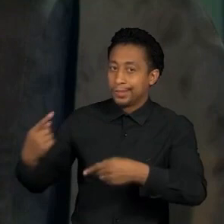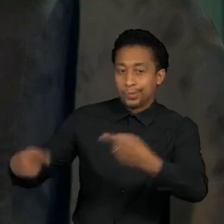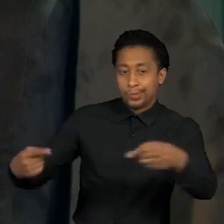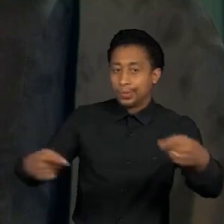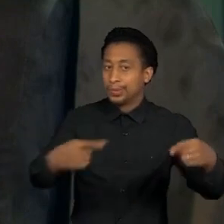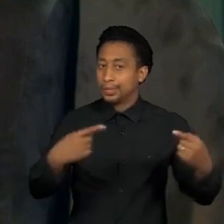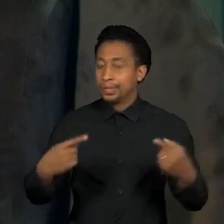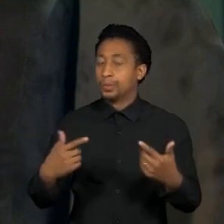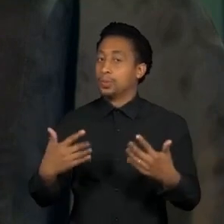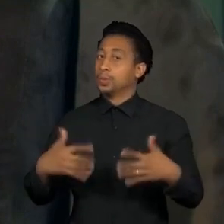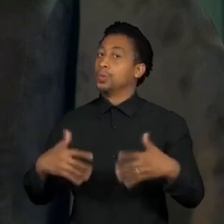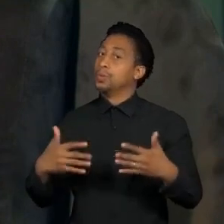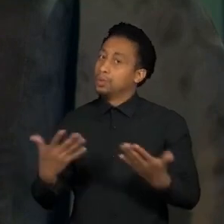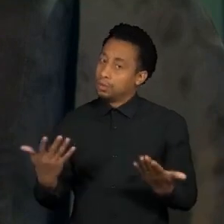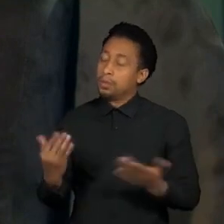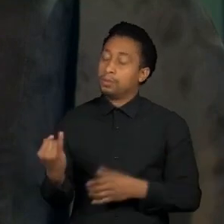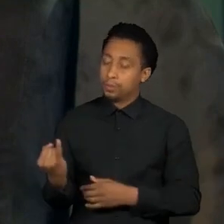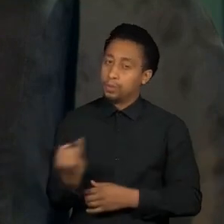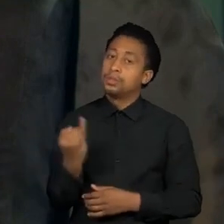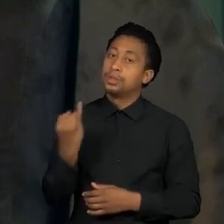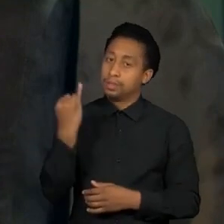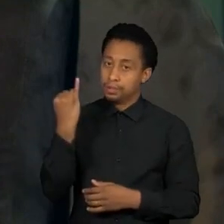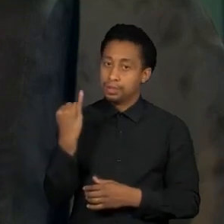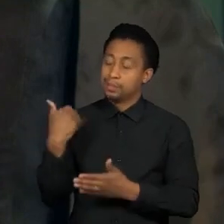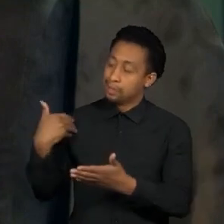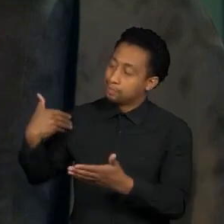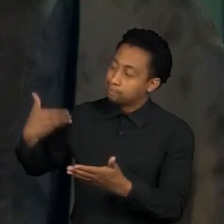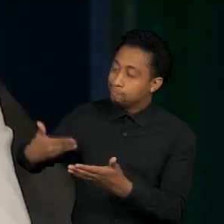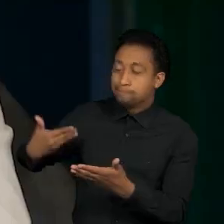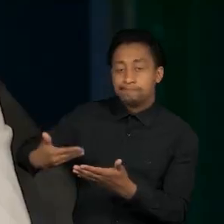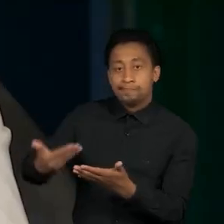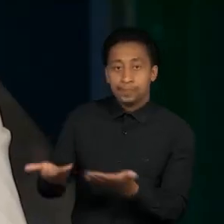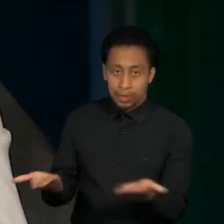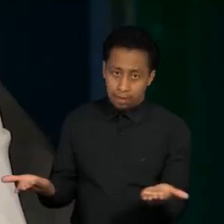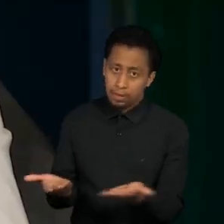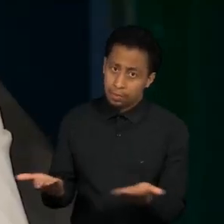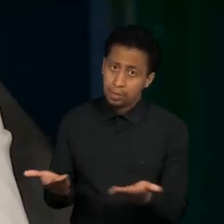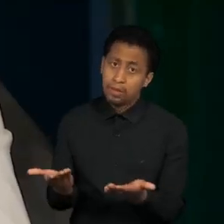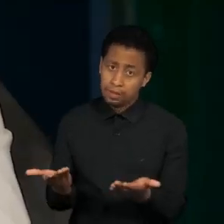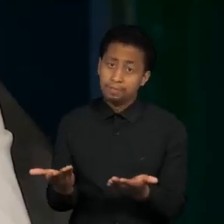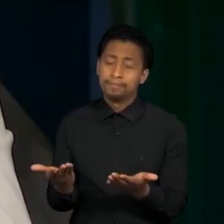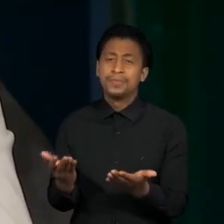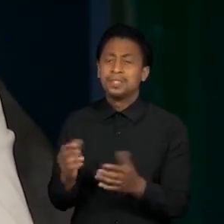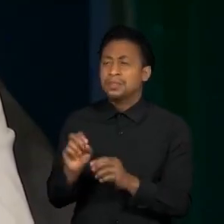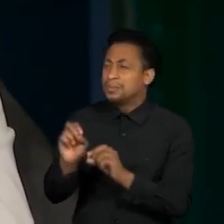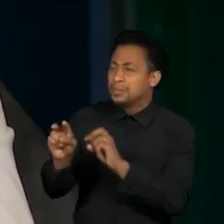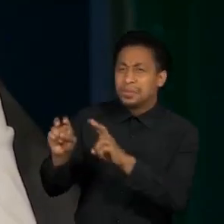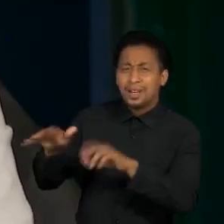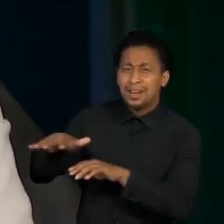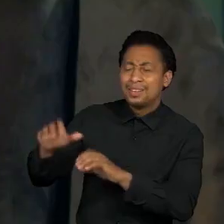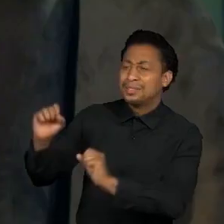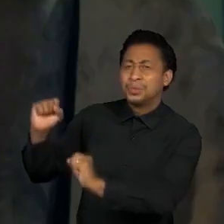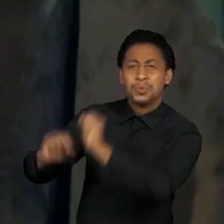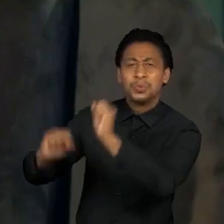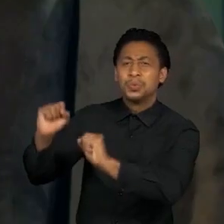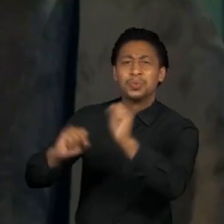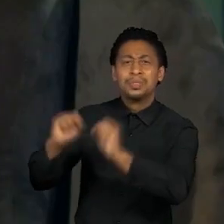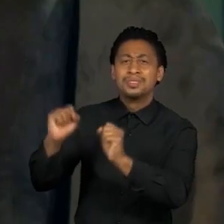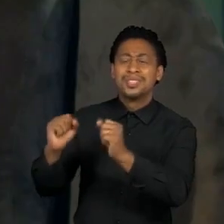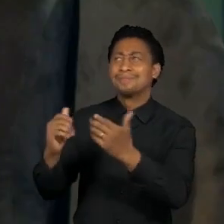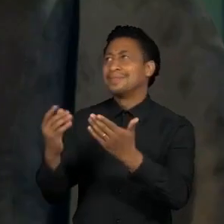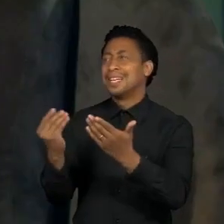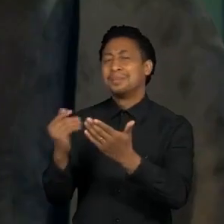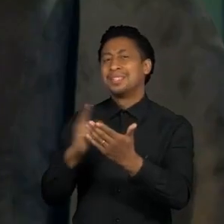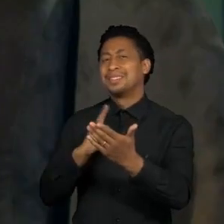urgente ainda nesses nossos tempos que nós estamos vivendo porque é uma indústria bastante excludente ainda é bastante